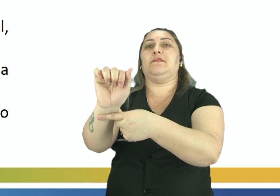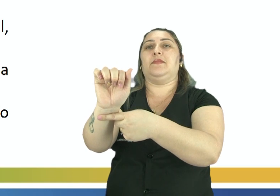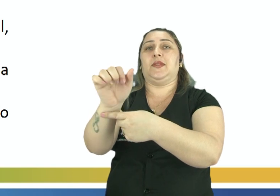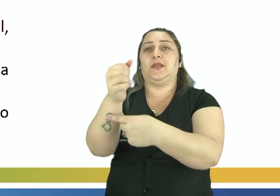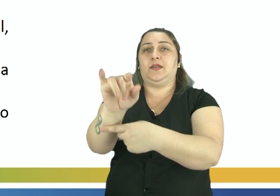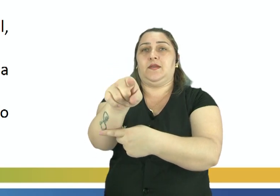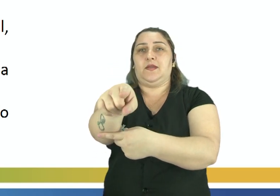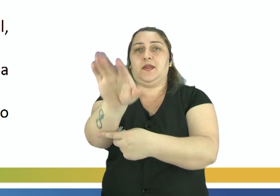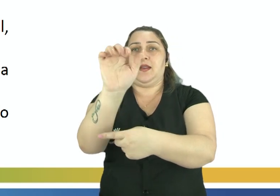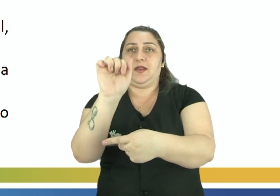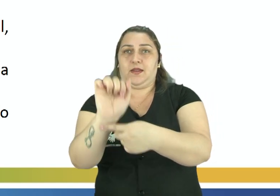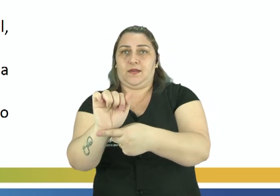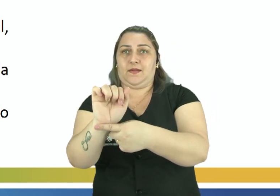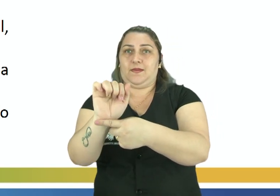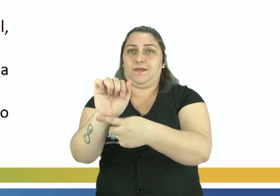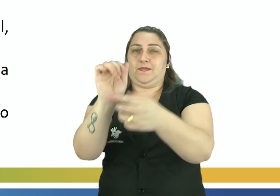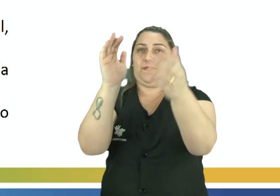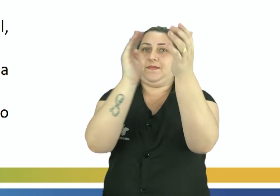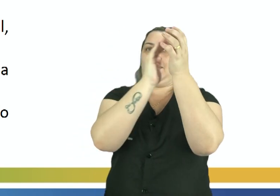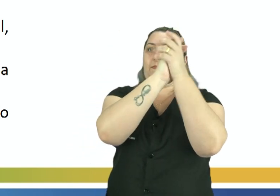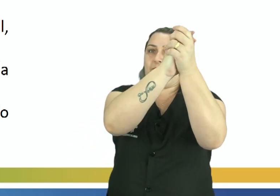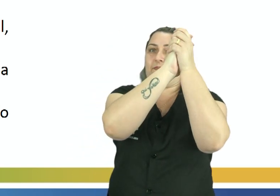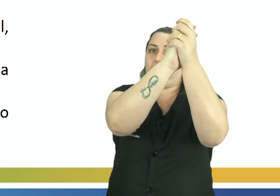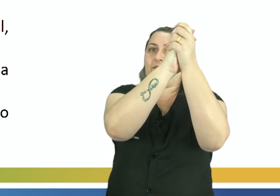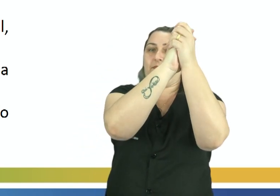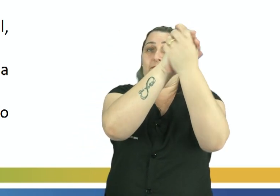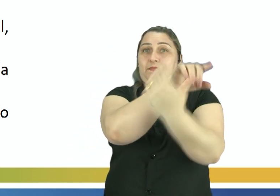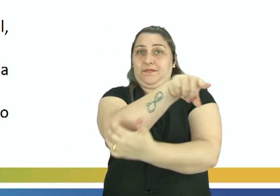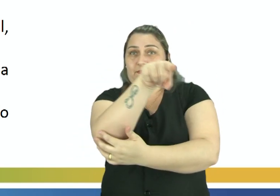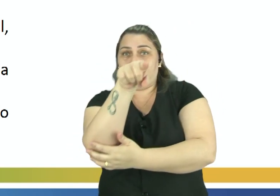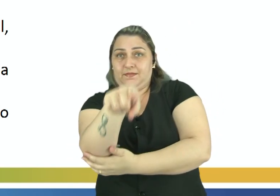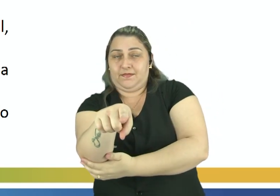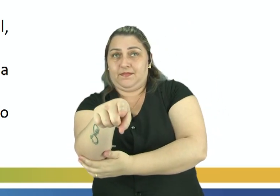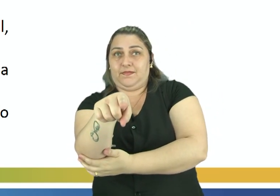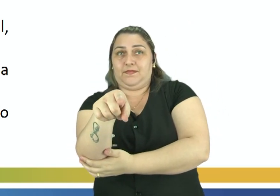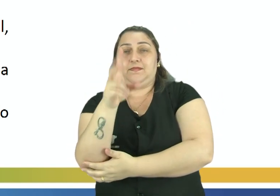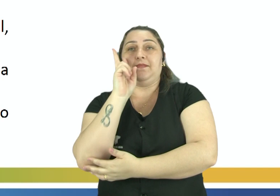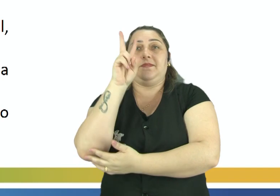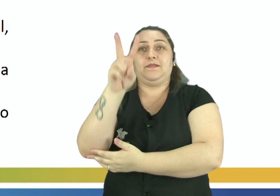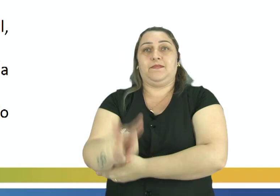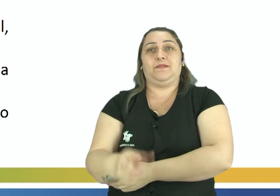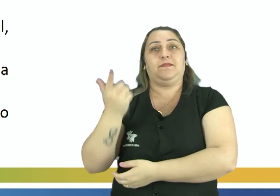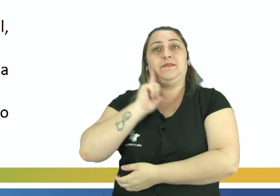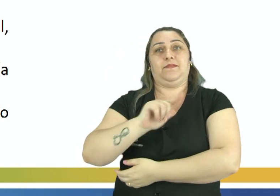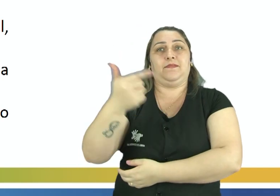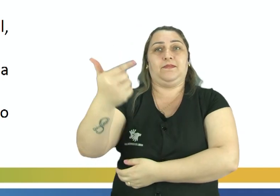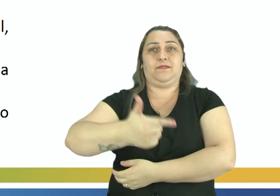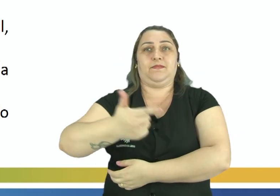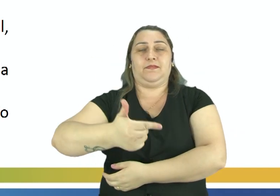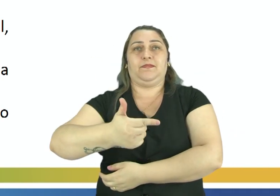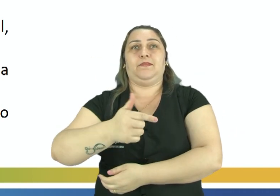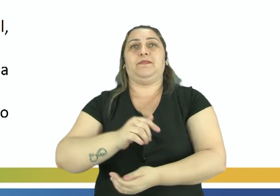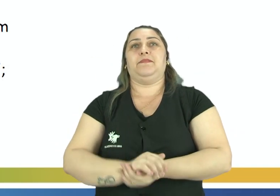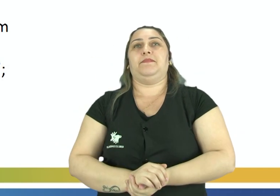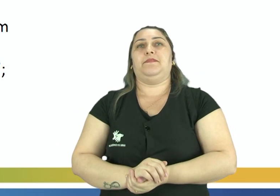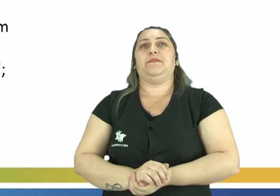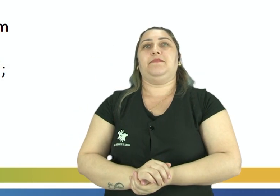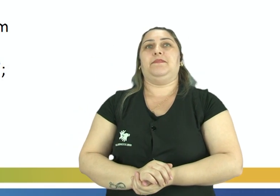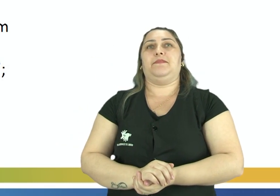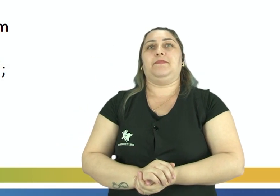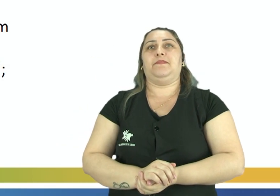se você disse a letra A, parabéns para você. Vamos ver então se você consegue a segunda? Vamos em